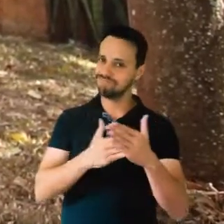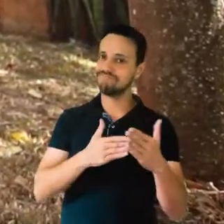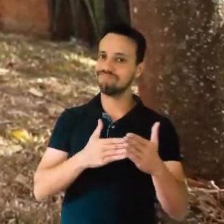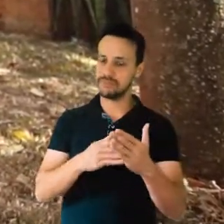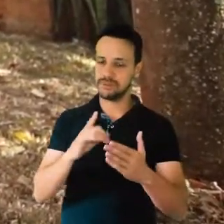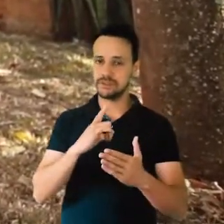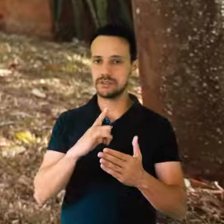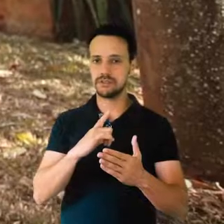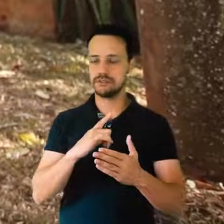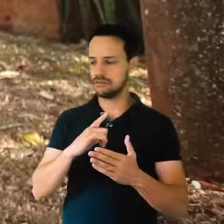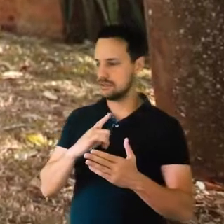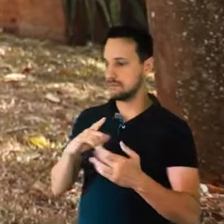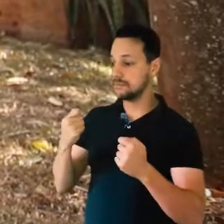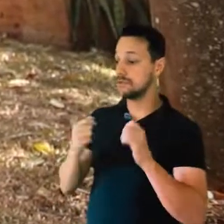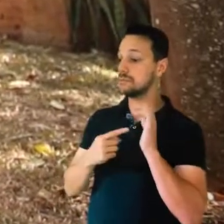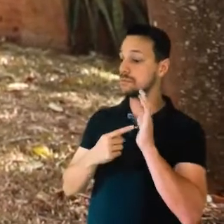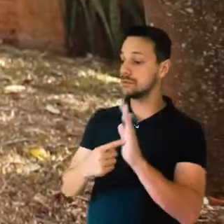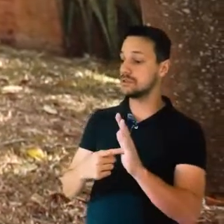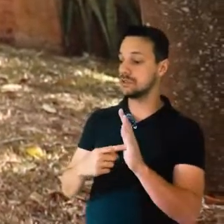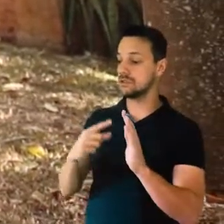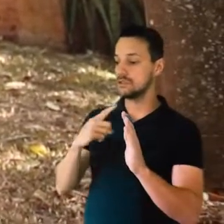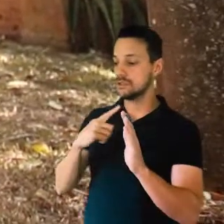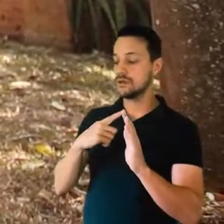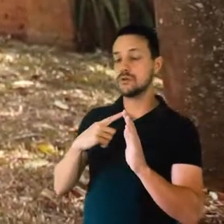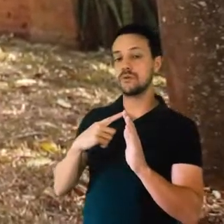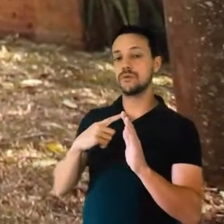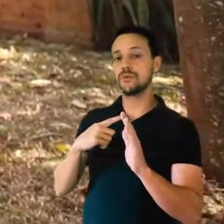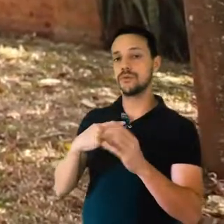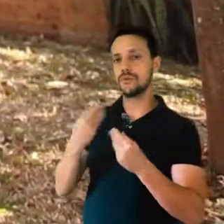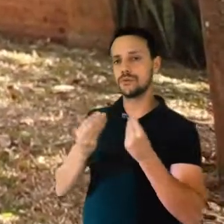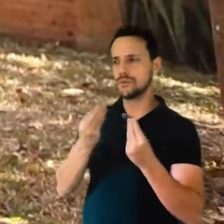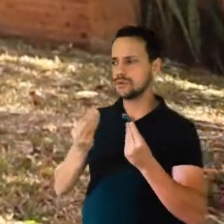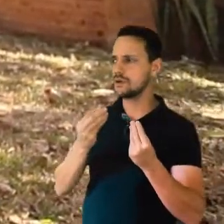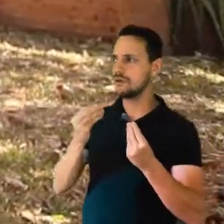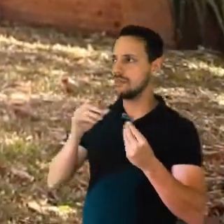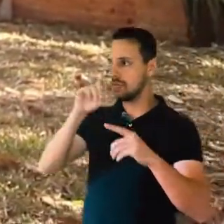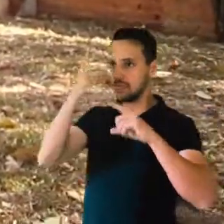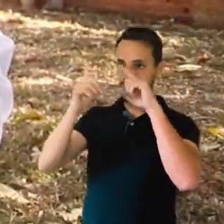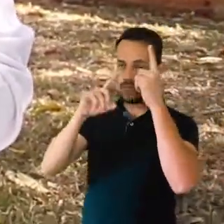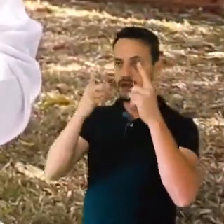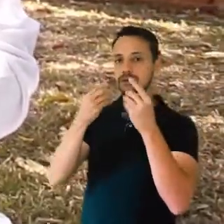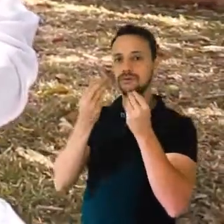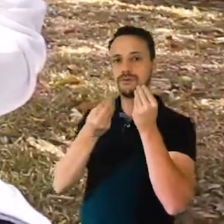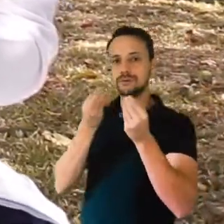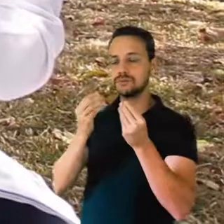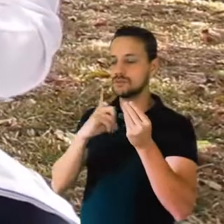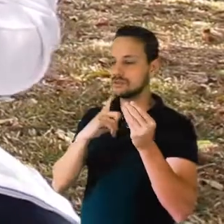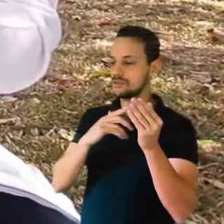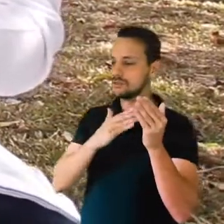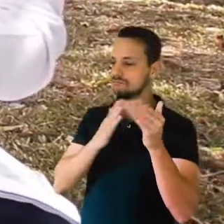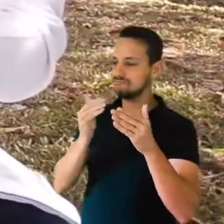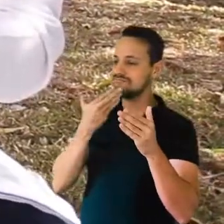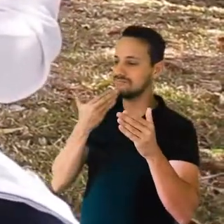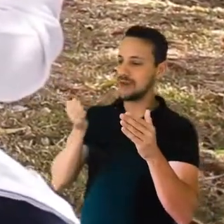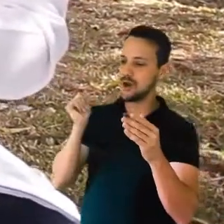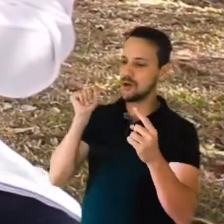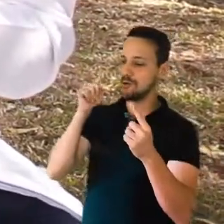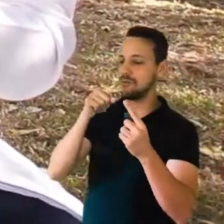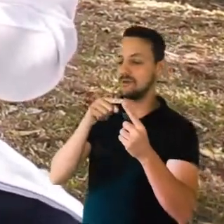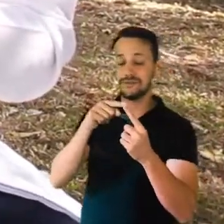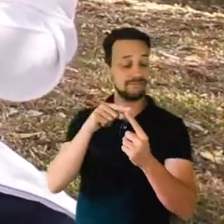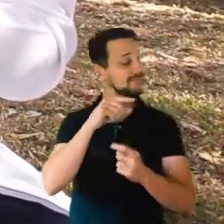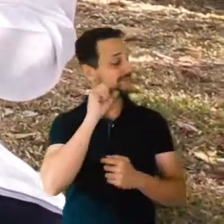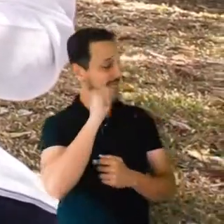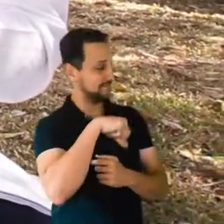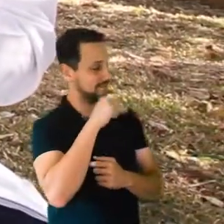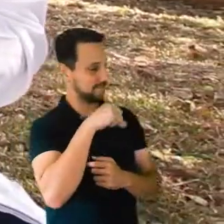cria barreiras. Você tem que apresentar, assim, mostrar de uma forma muito criativa quais são os caminhos para ela percorrer. Sim,